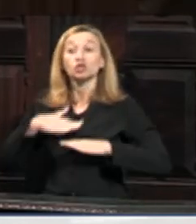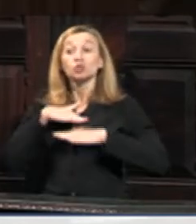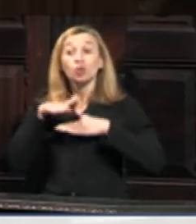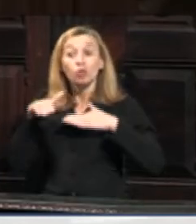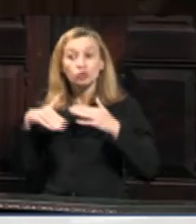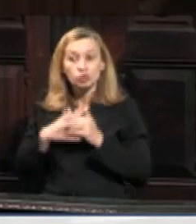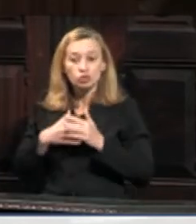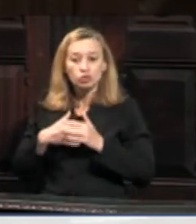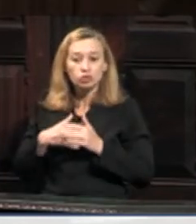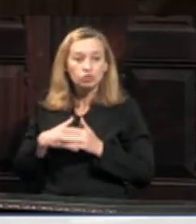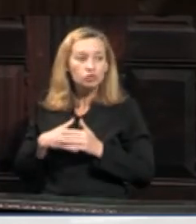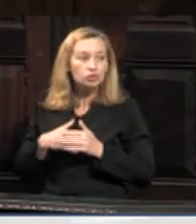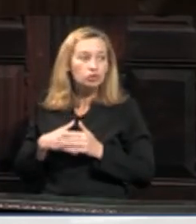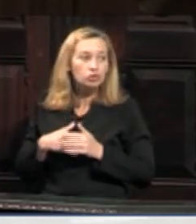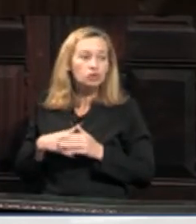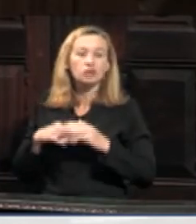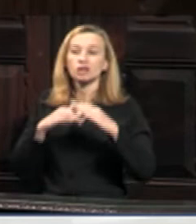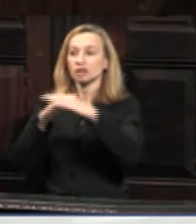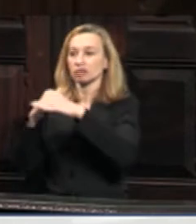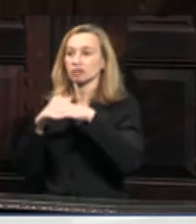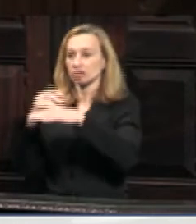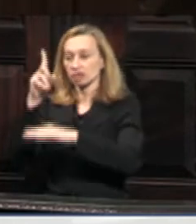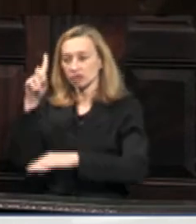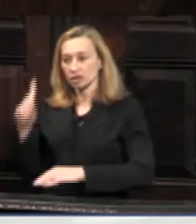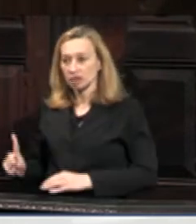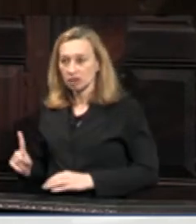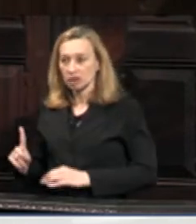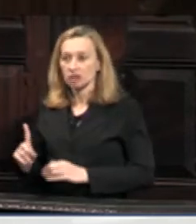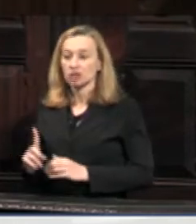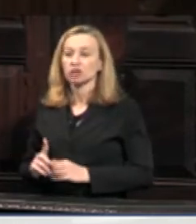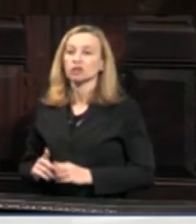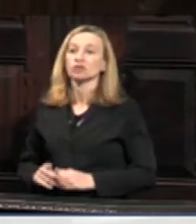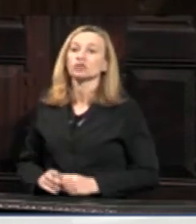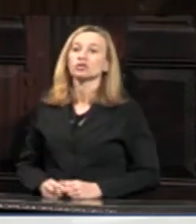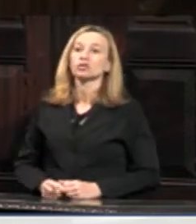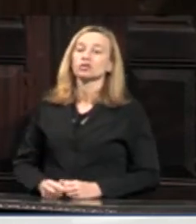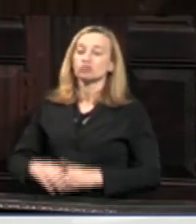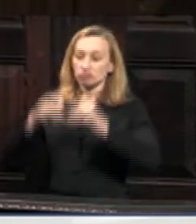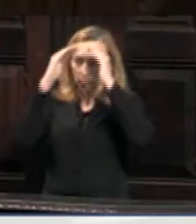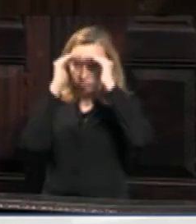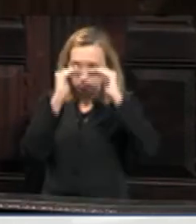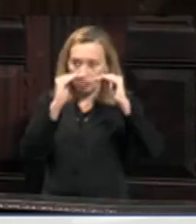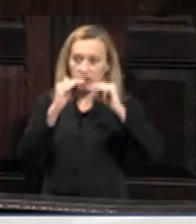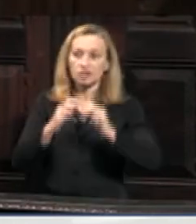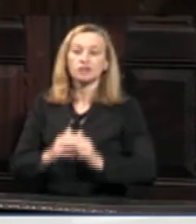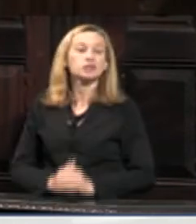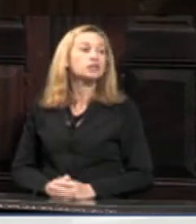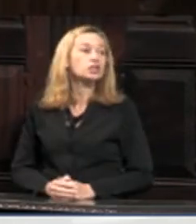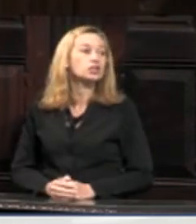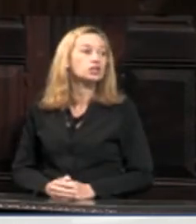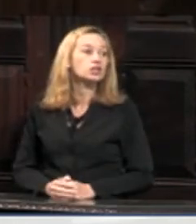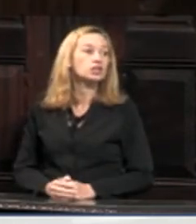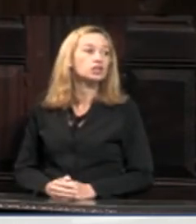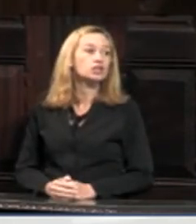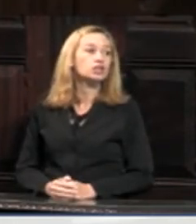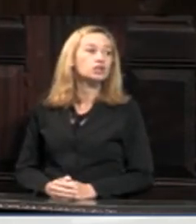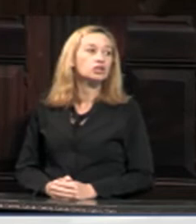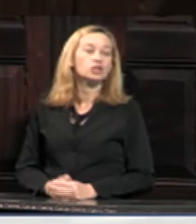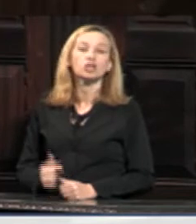todos para que a democracia e a república seja respeitada. E eu serei